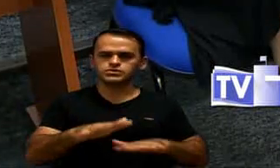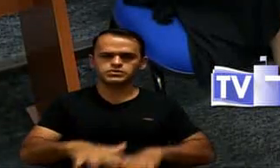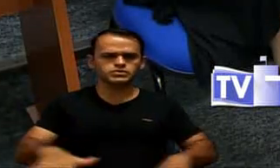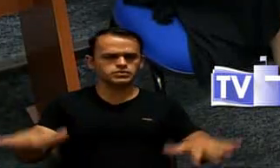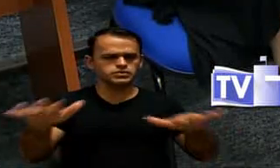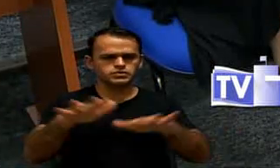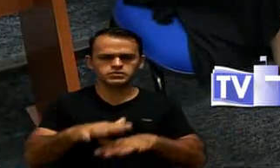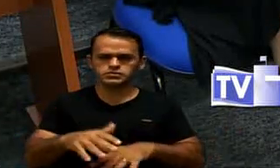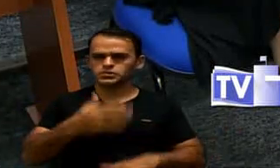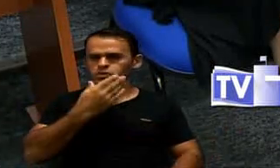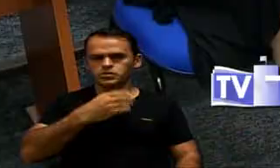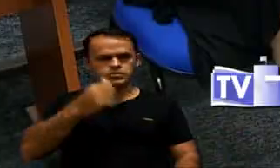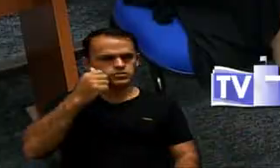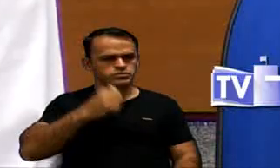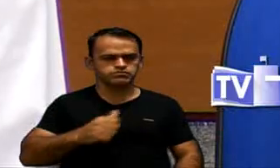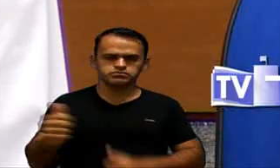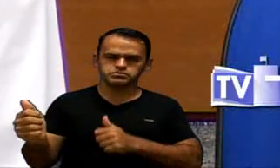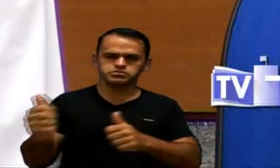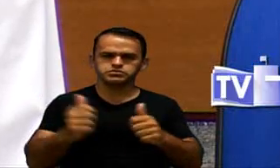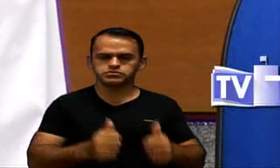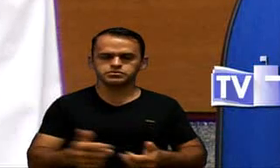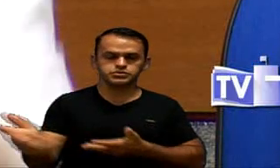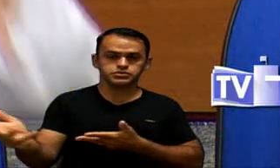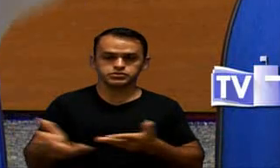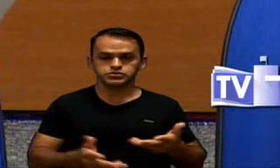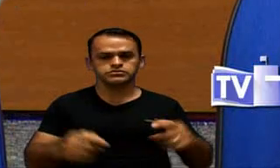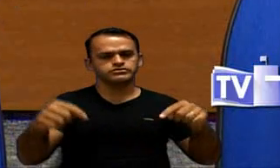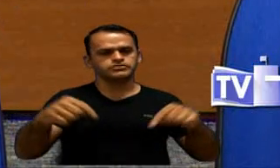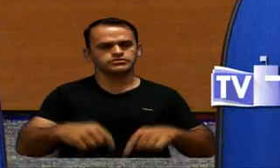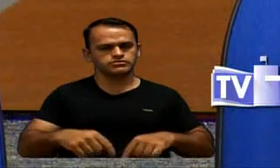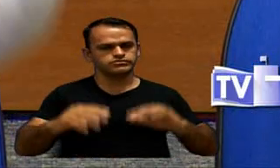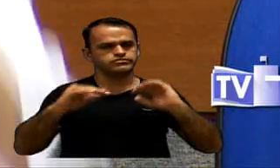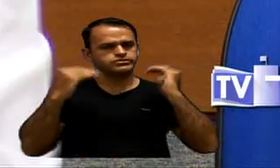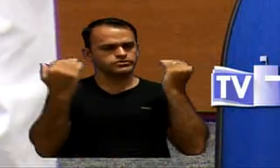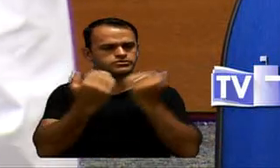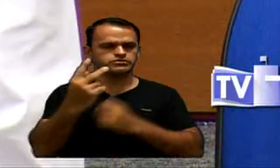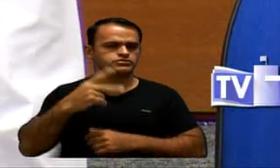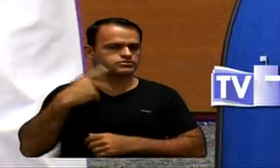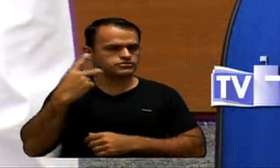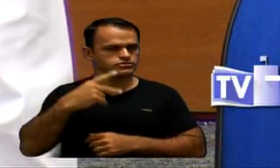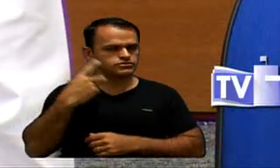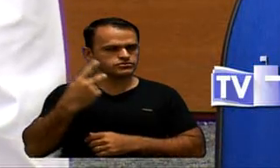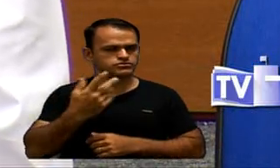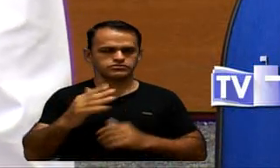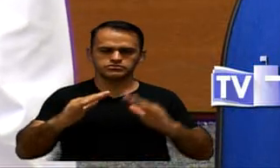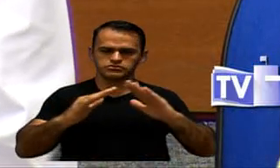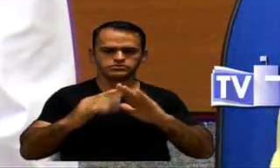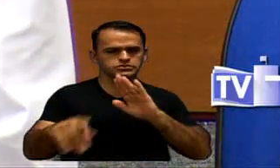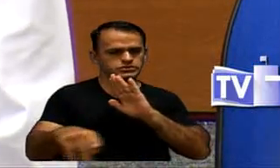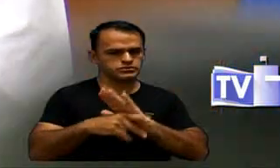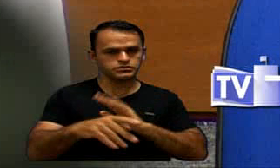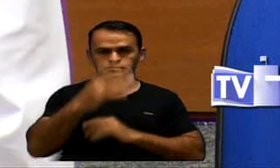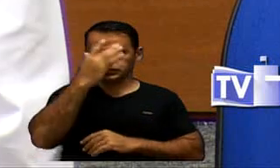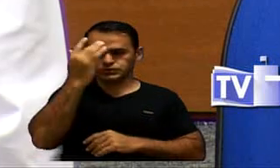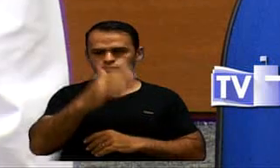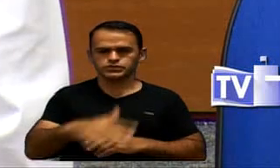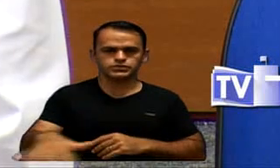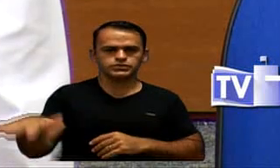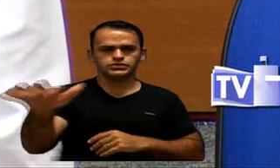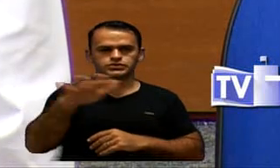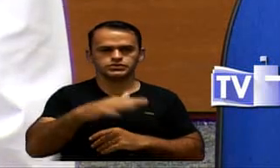todos. É com muita alegria que recebemos na nossa Casa de Leis, na Casa do Povo, né? Que é a nossa casa